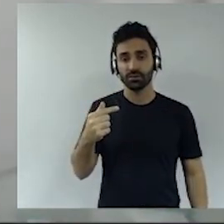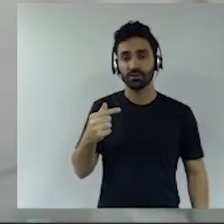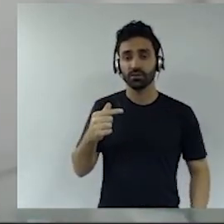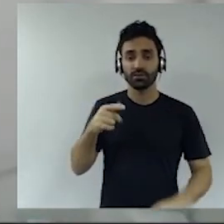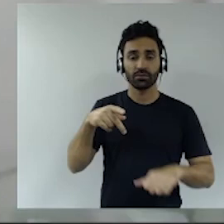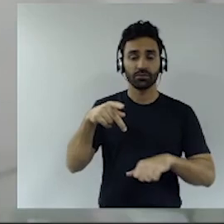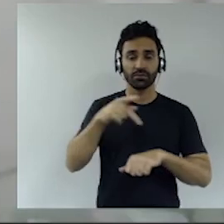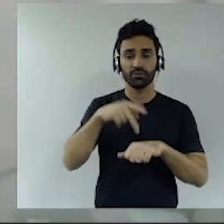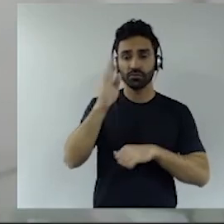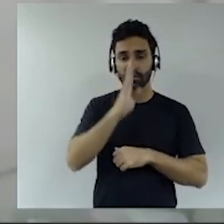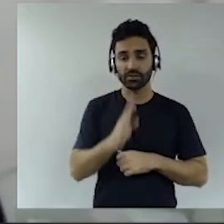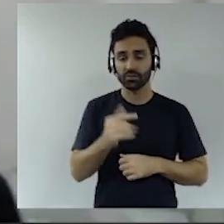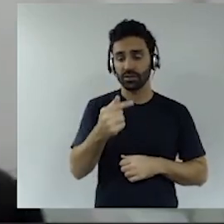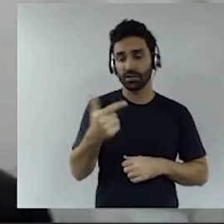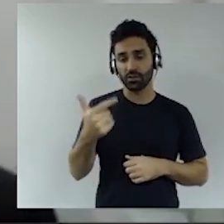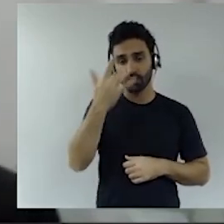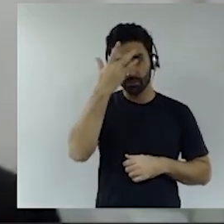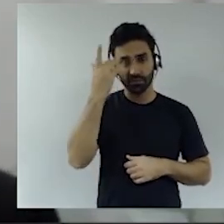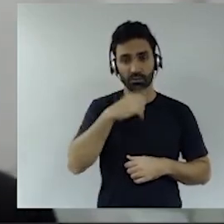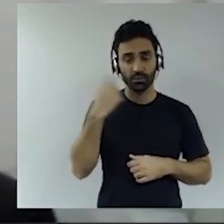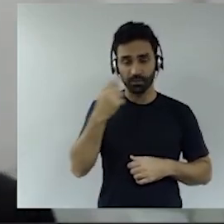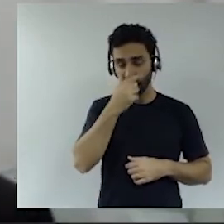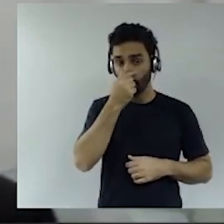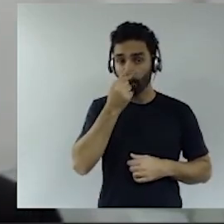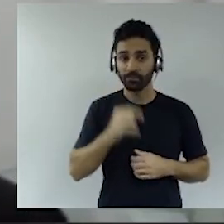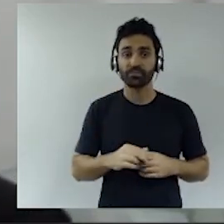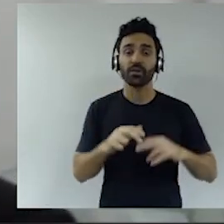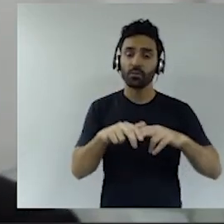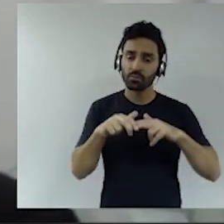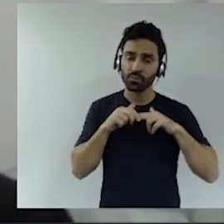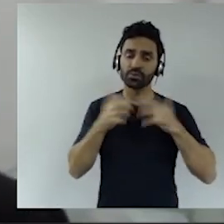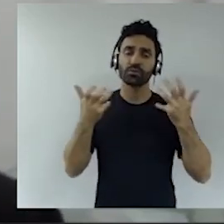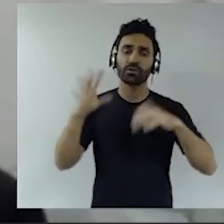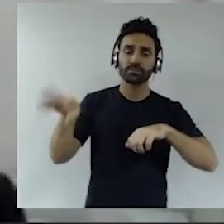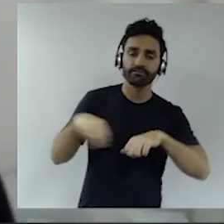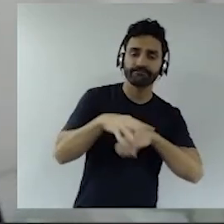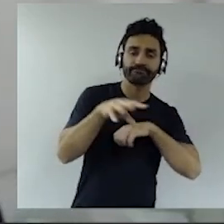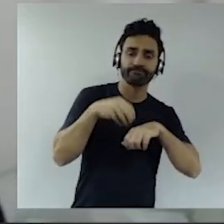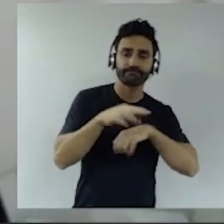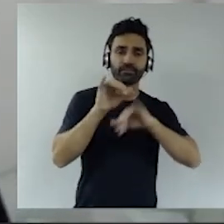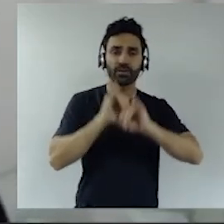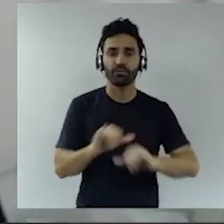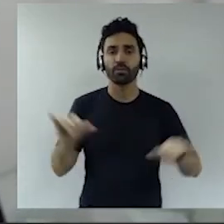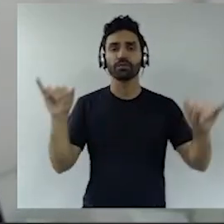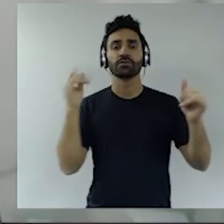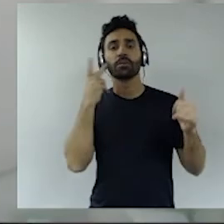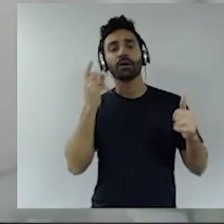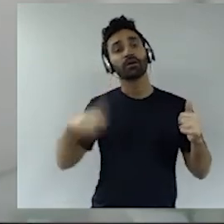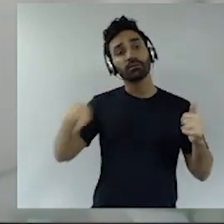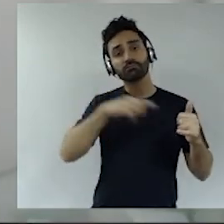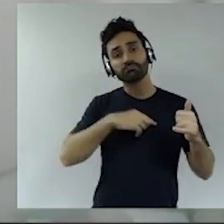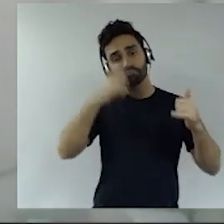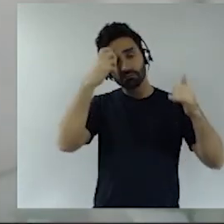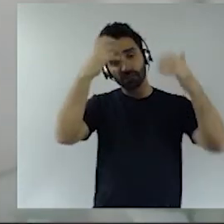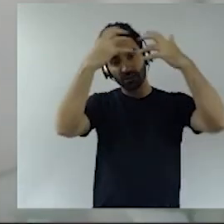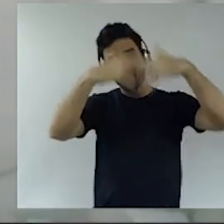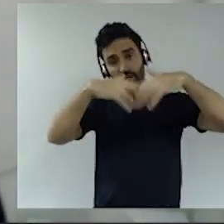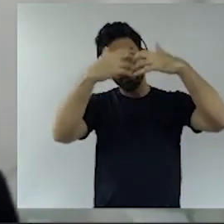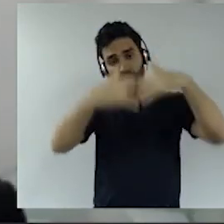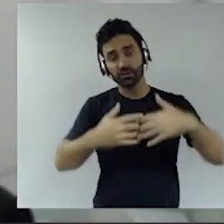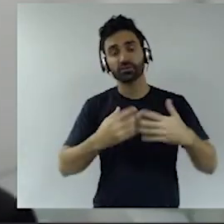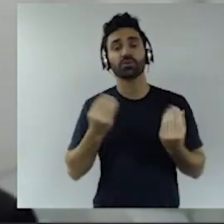72 óbitos. Portanto, eu trago esses dados para que a gente possa refletir o